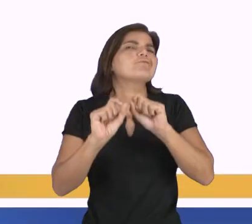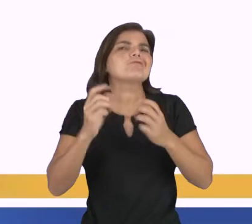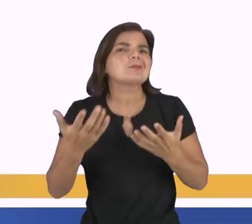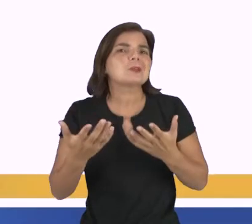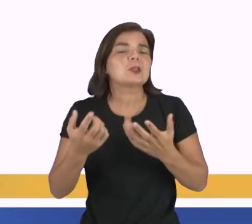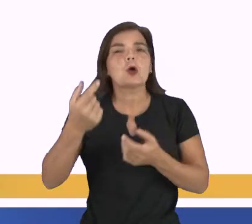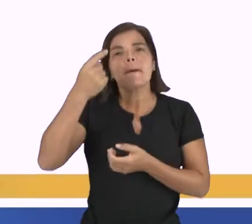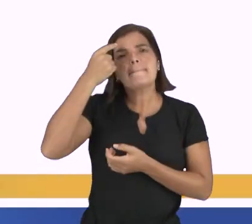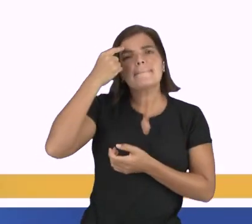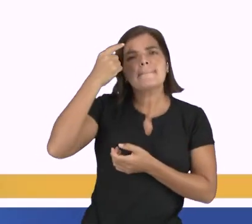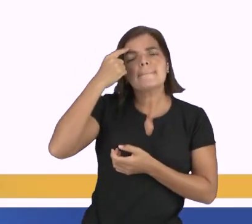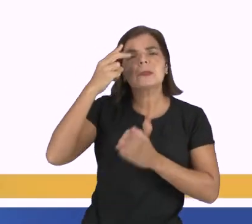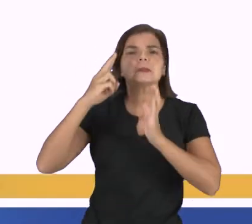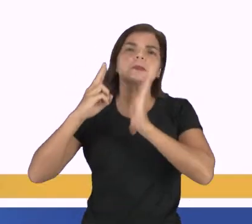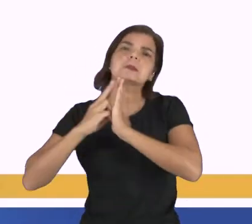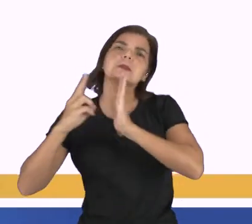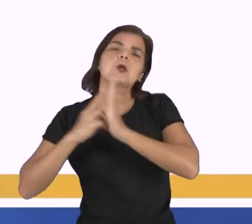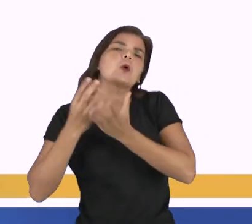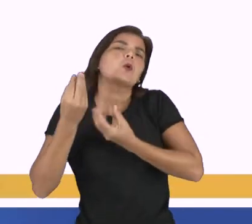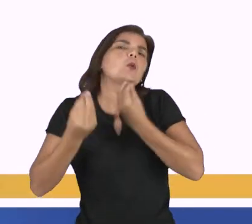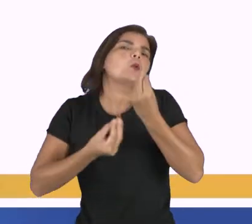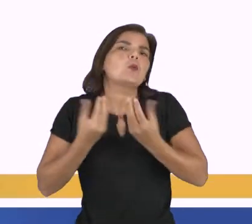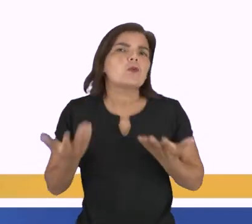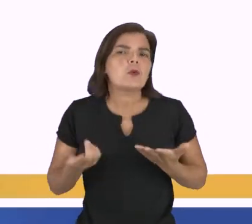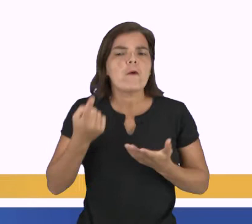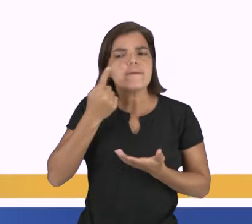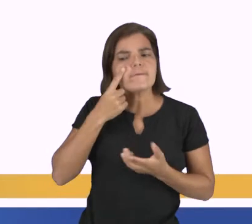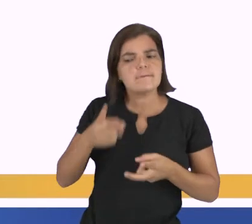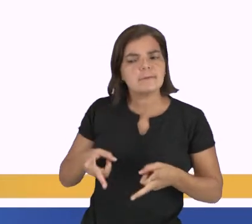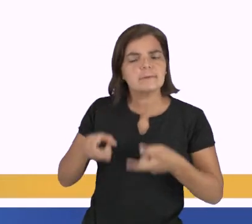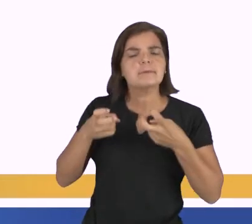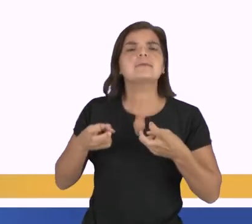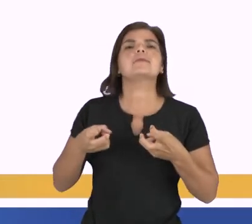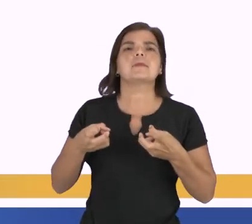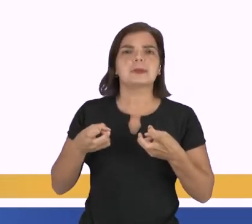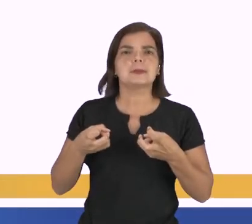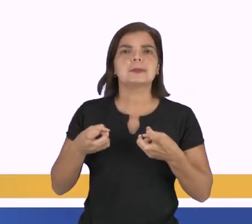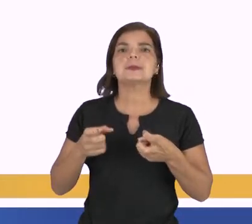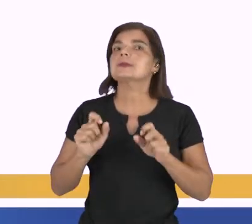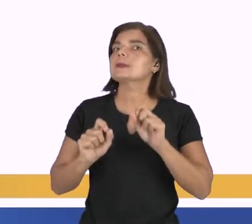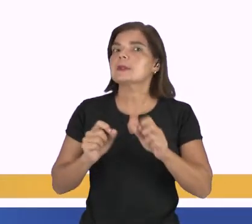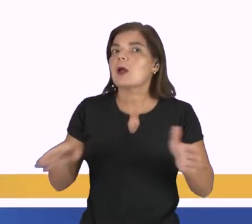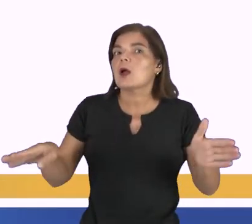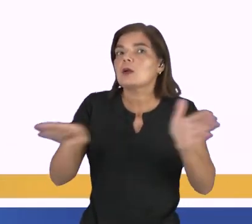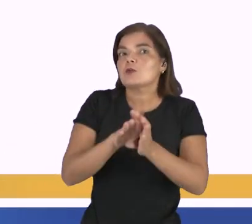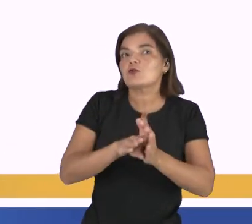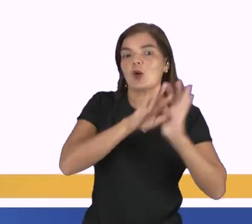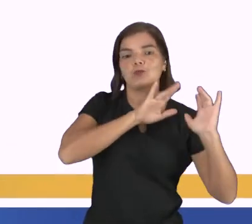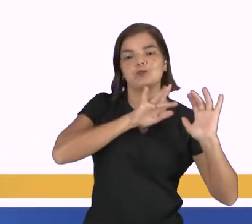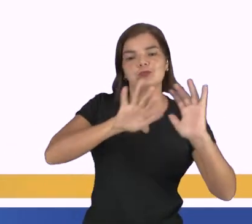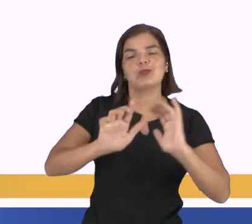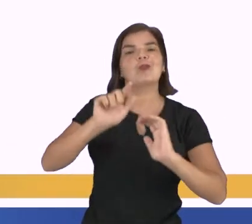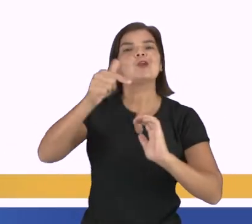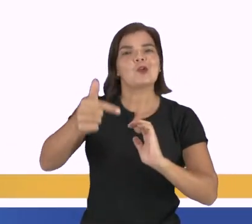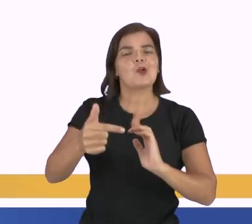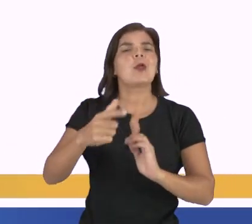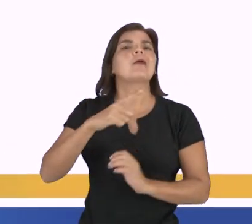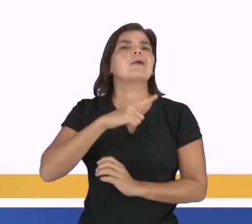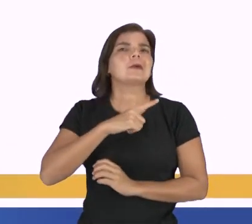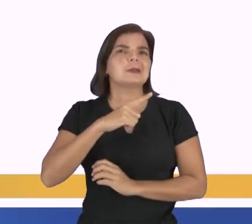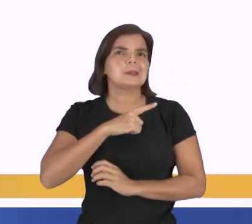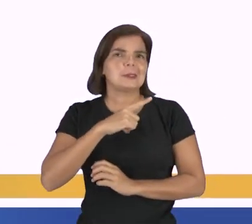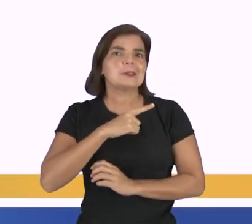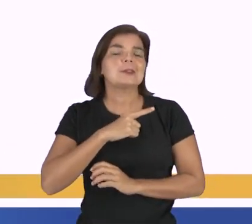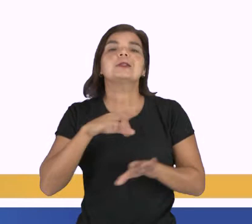essas concepções indígenas, né? Como é que os indígenas viram então aí a chegada desses outros? Nós temos